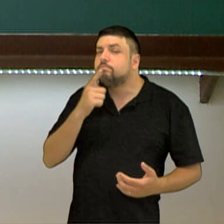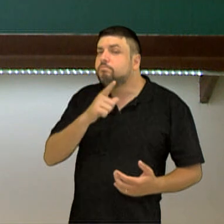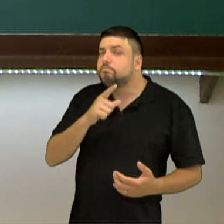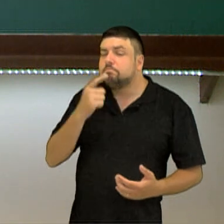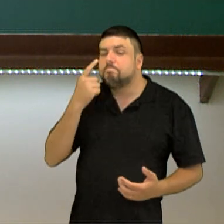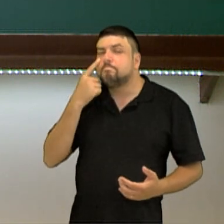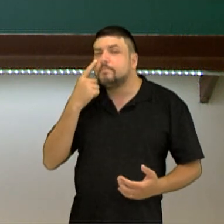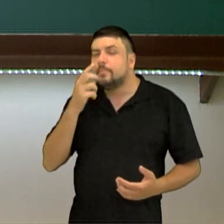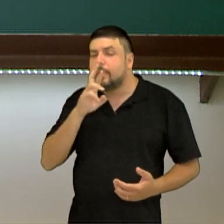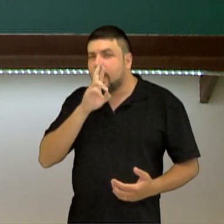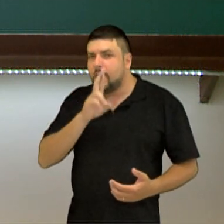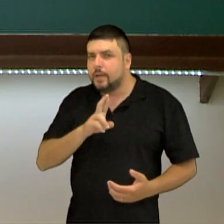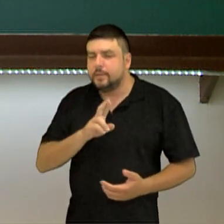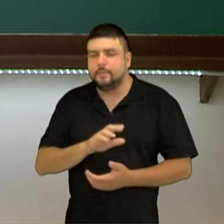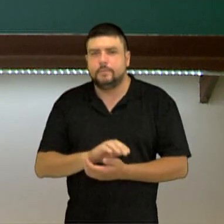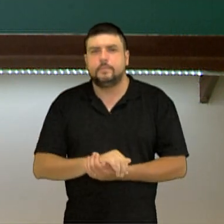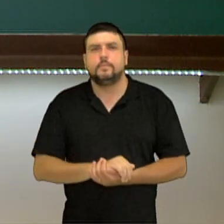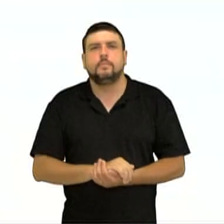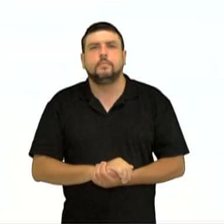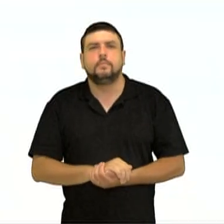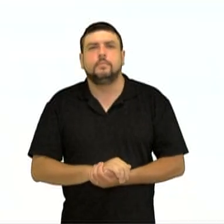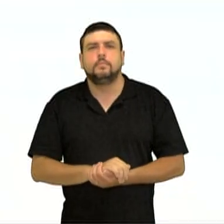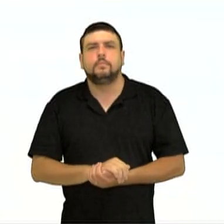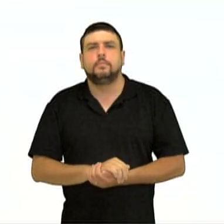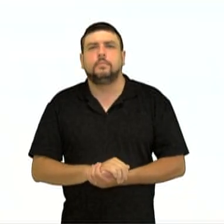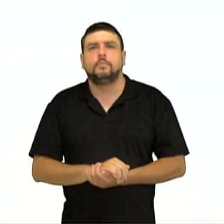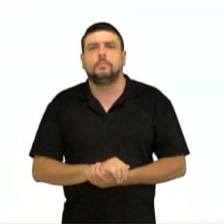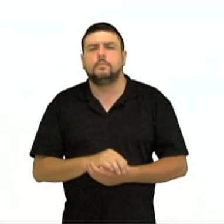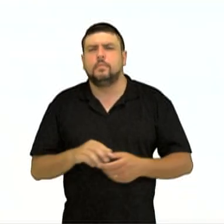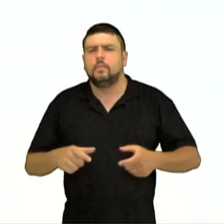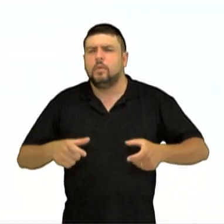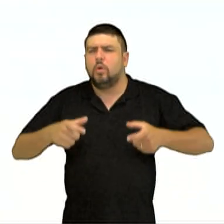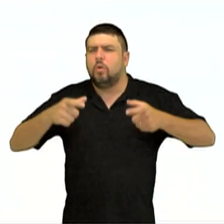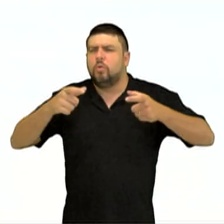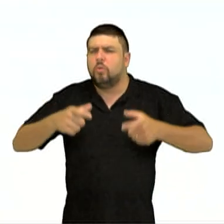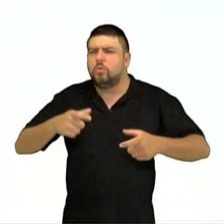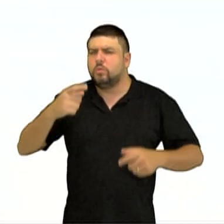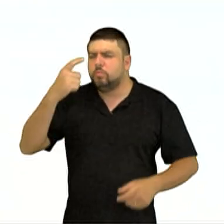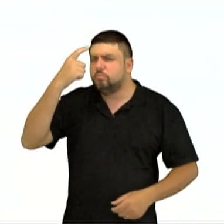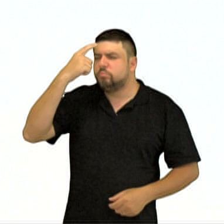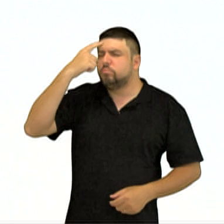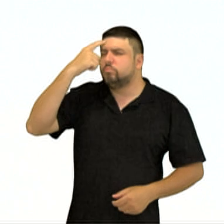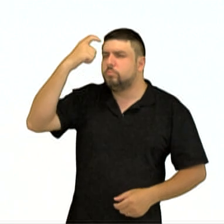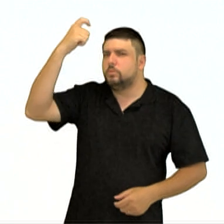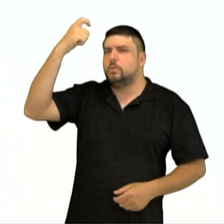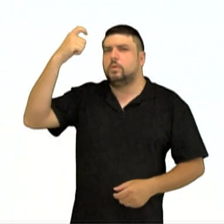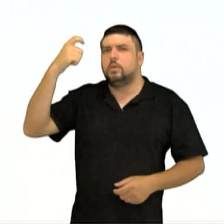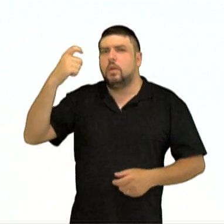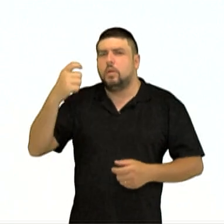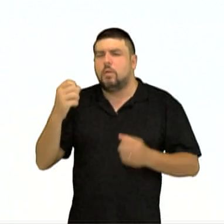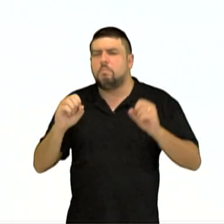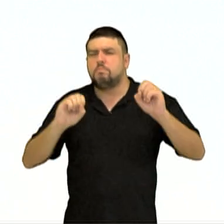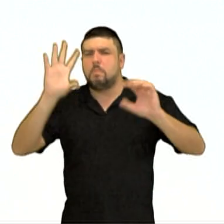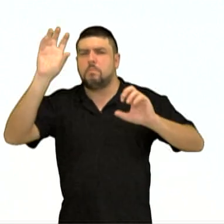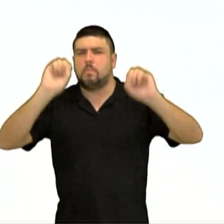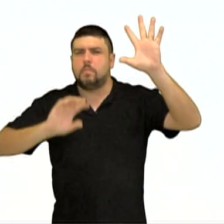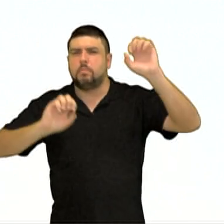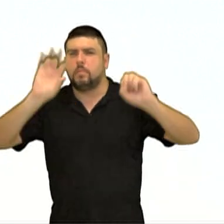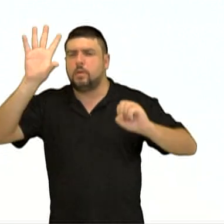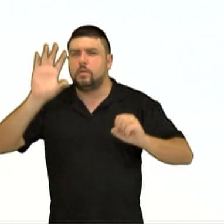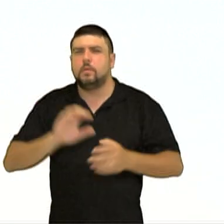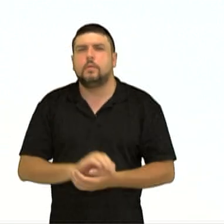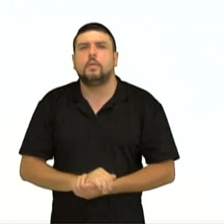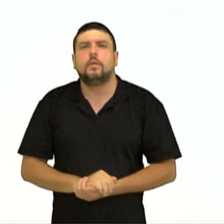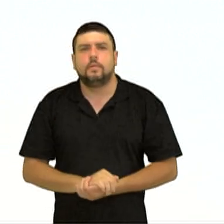Vamos ver qual é a resposta? Onde foram inventados os fogos de artifícios? Resposta